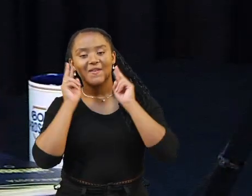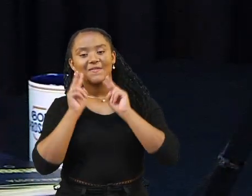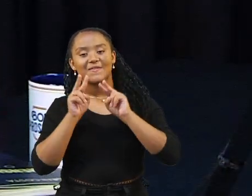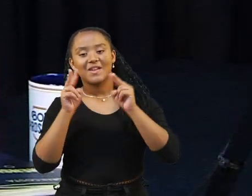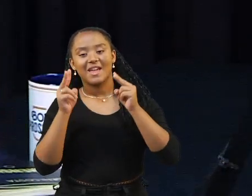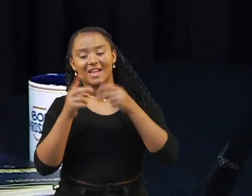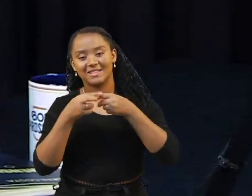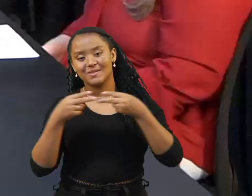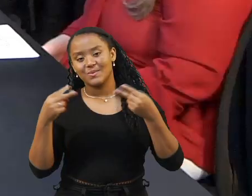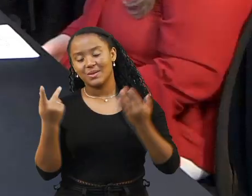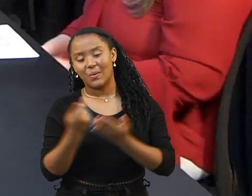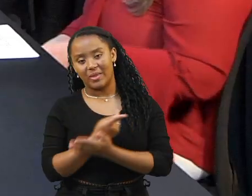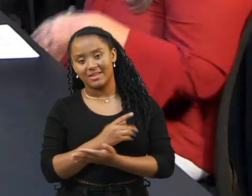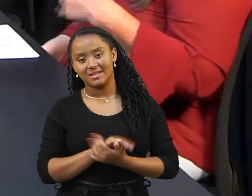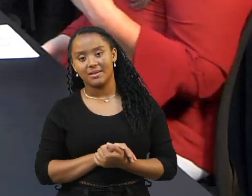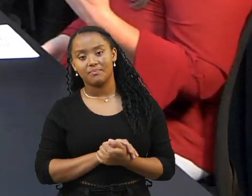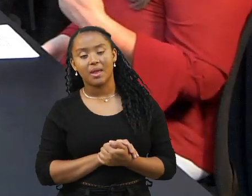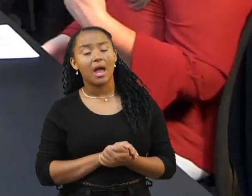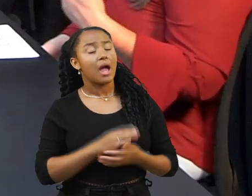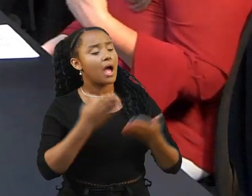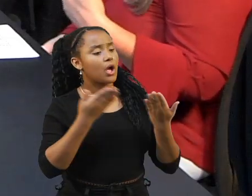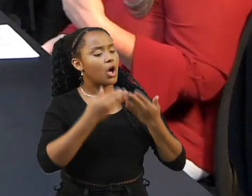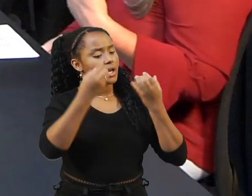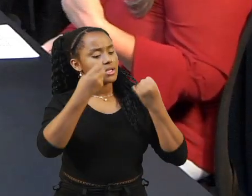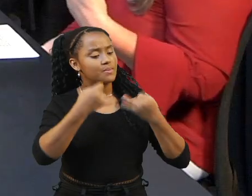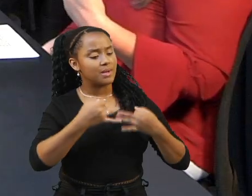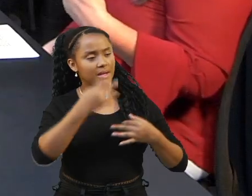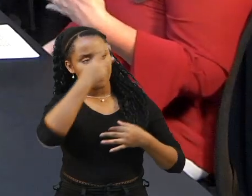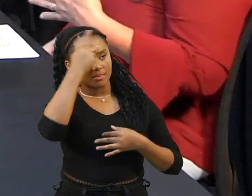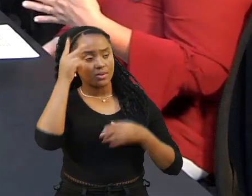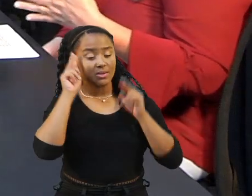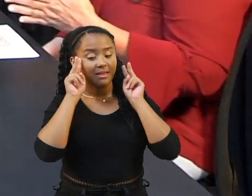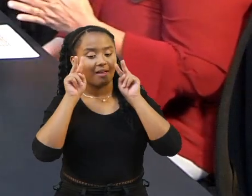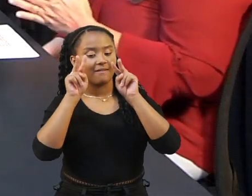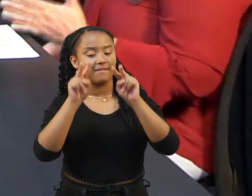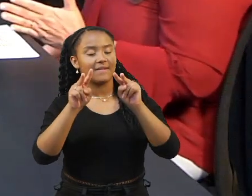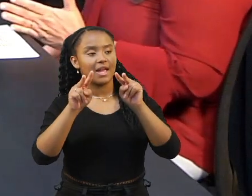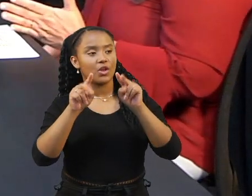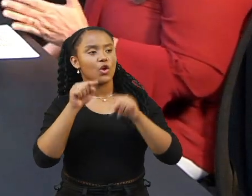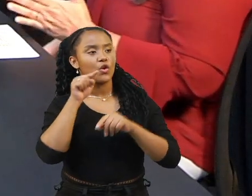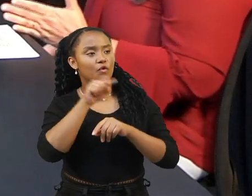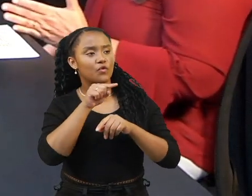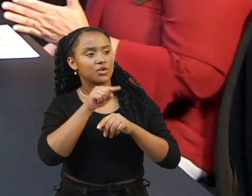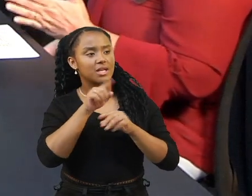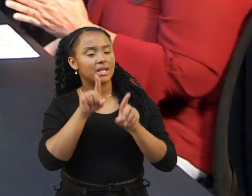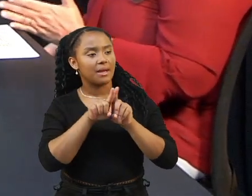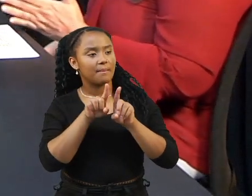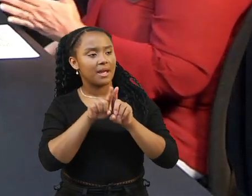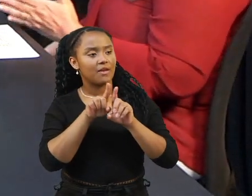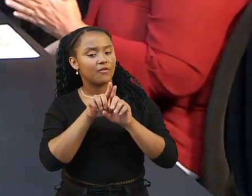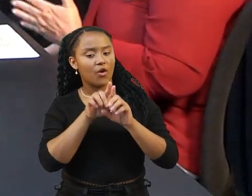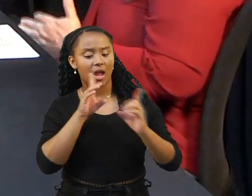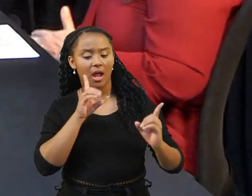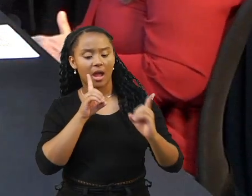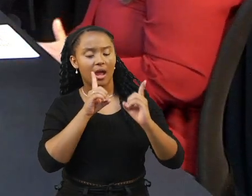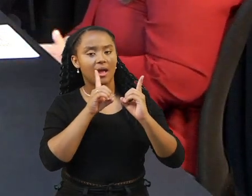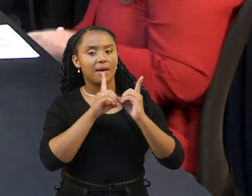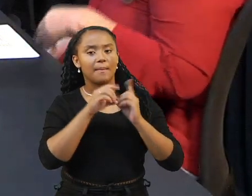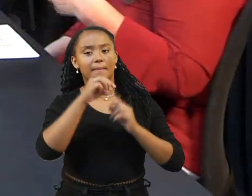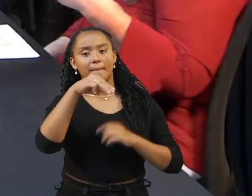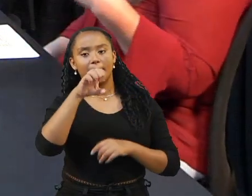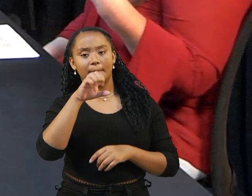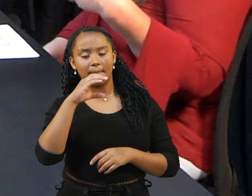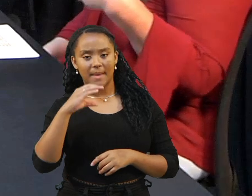ver isso. Agora explica para quem está nos ouvindo, professora, que a senhora foi consultora do MEC durante um